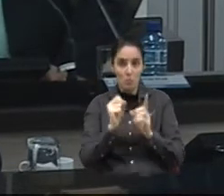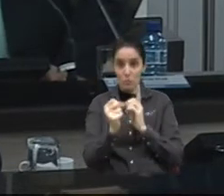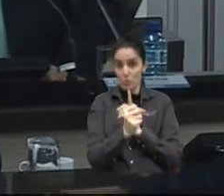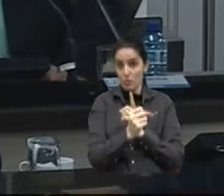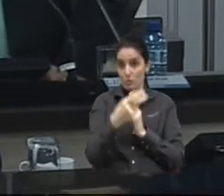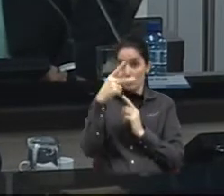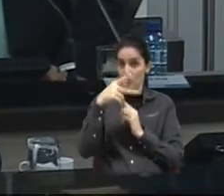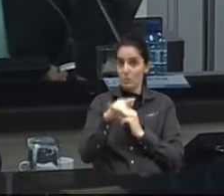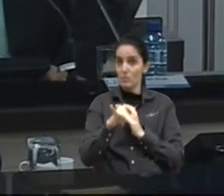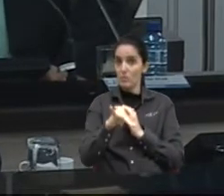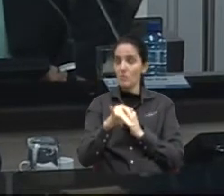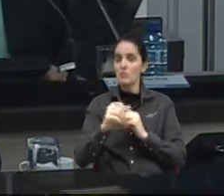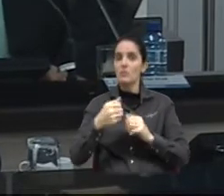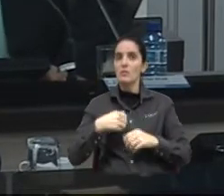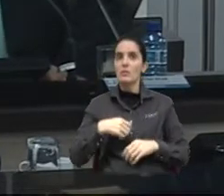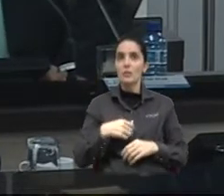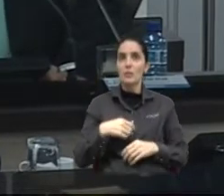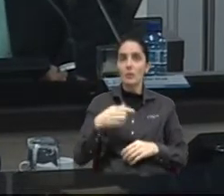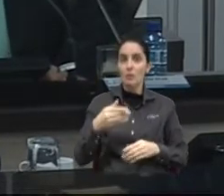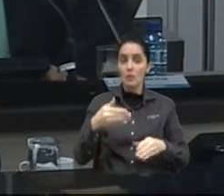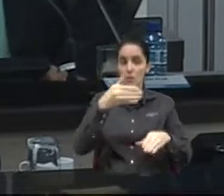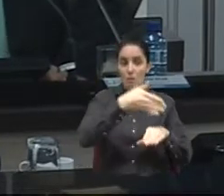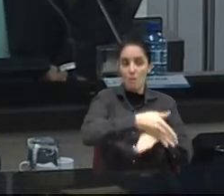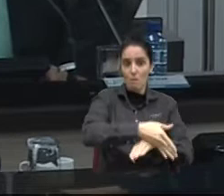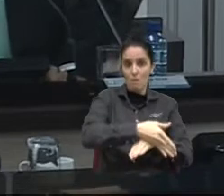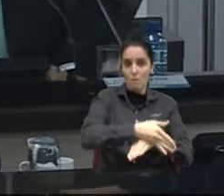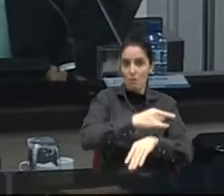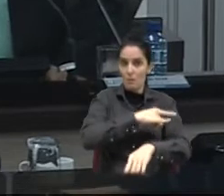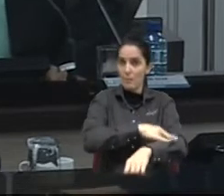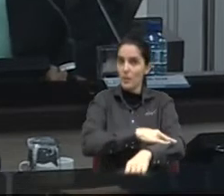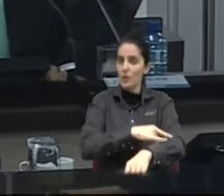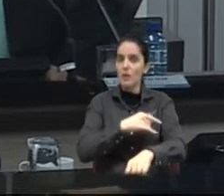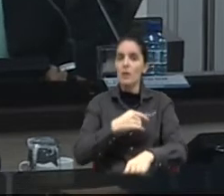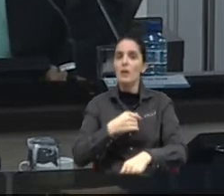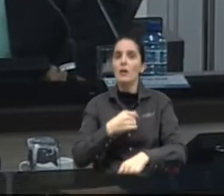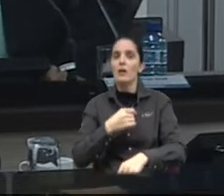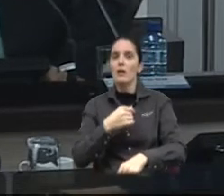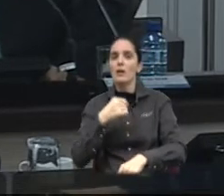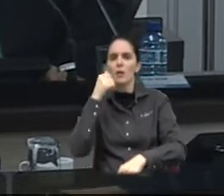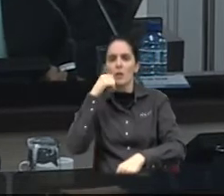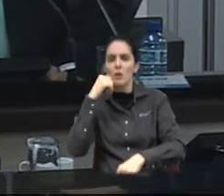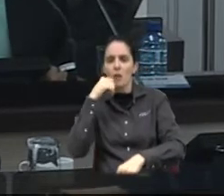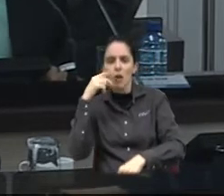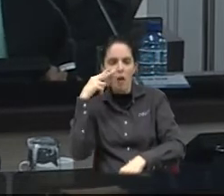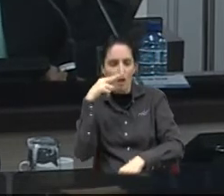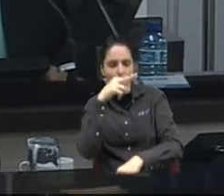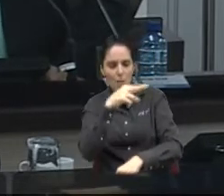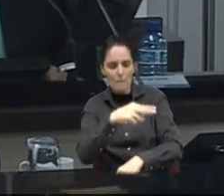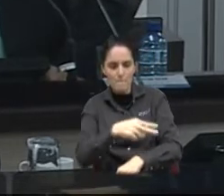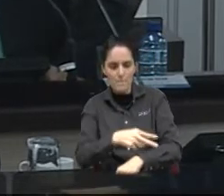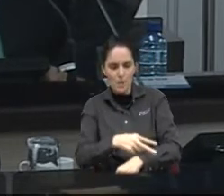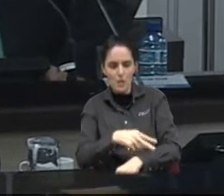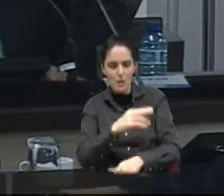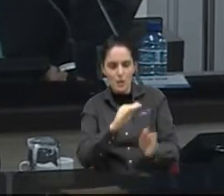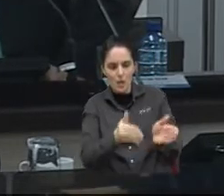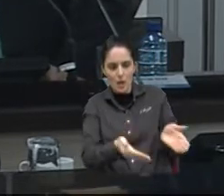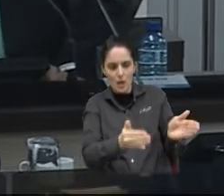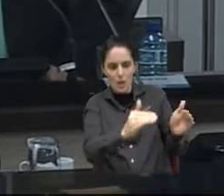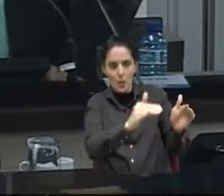e entrar no banheiro feminino pra olhar o corpo das meninas de 11 12 13 14 anos transformando que esse